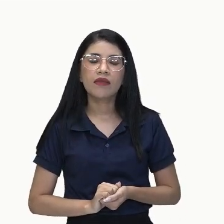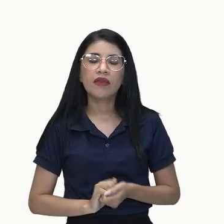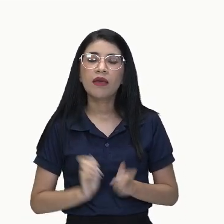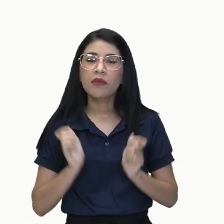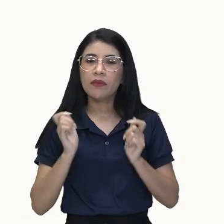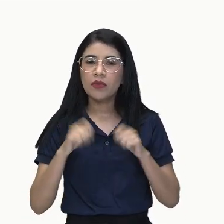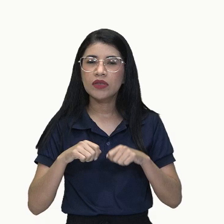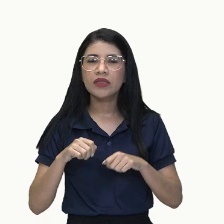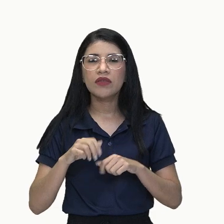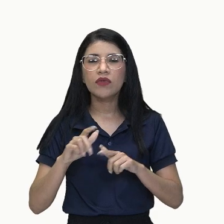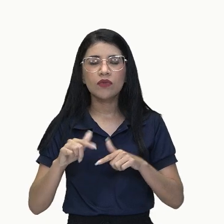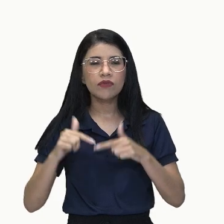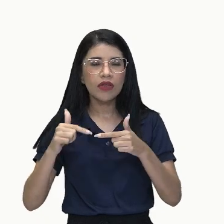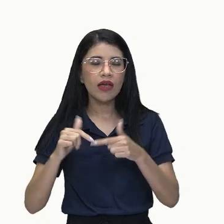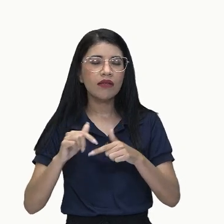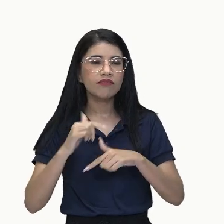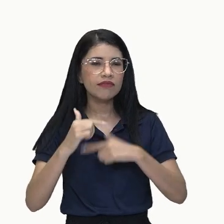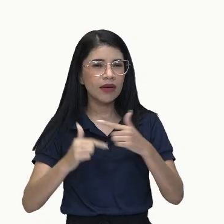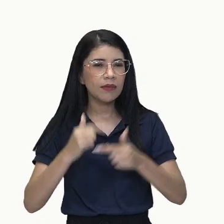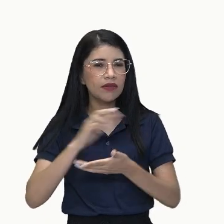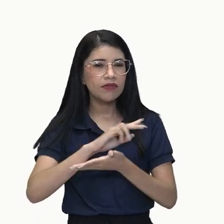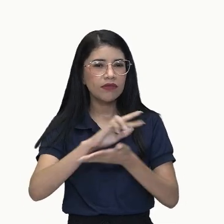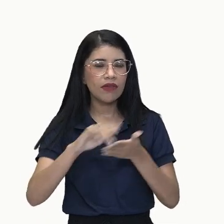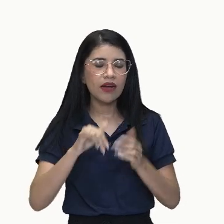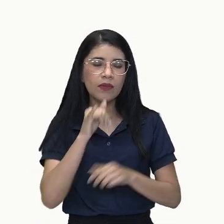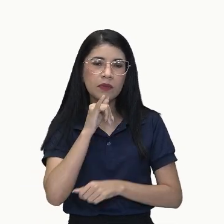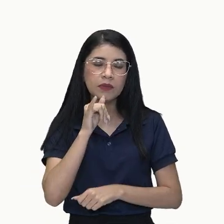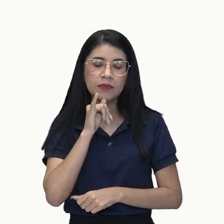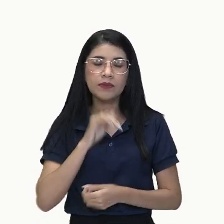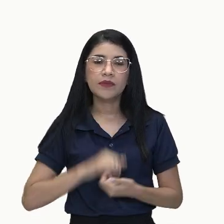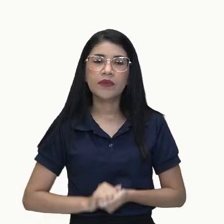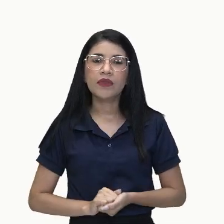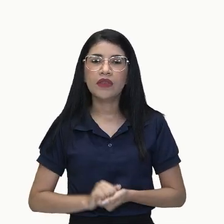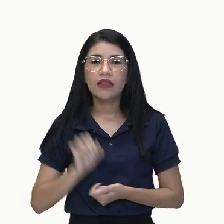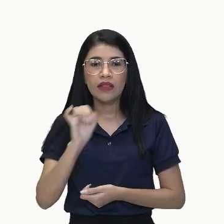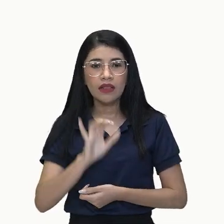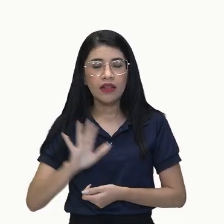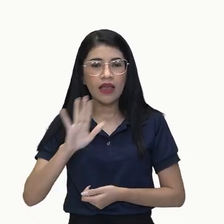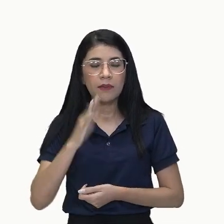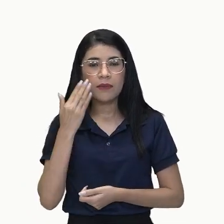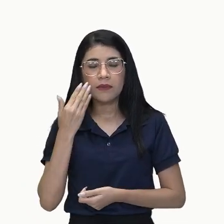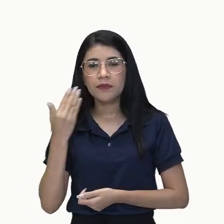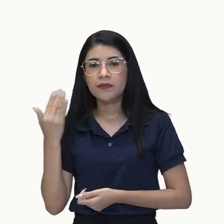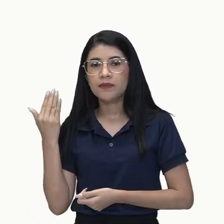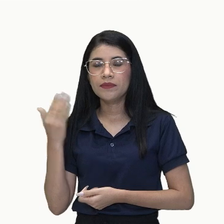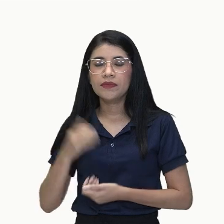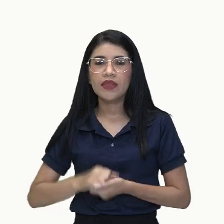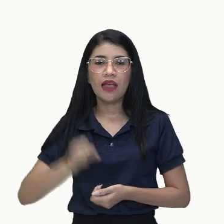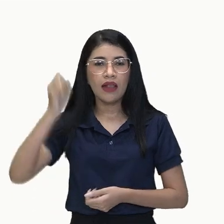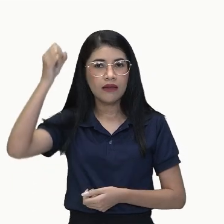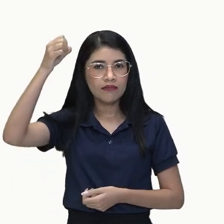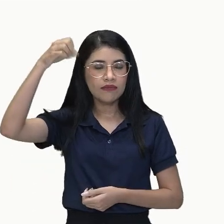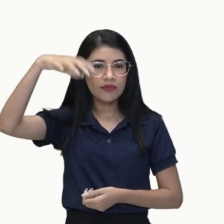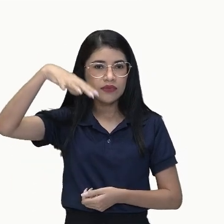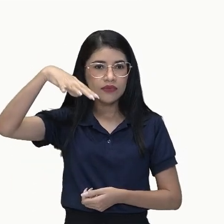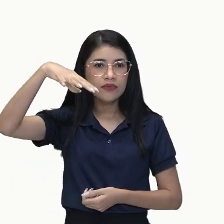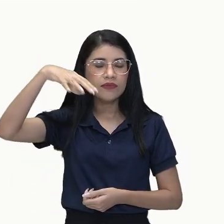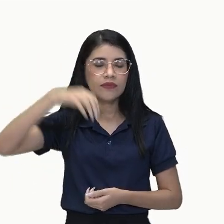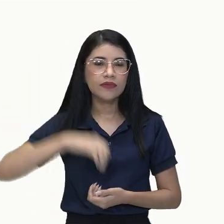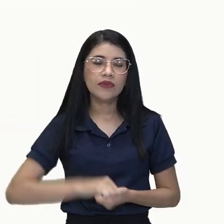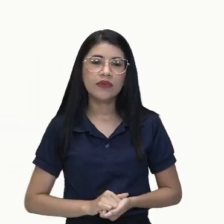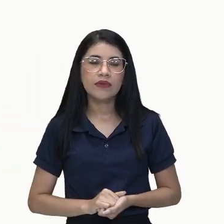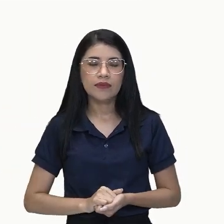para realizar trabalho, como, por exemplo, a imagem que temos aí são das lâmpadas. Aí eu